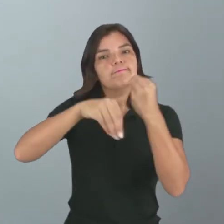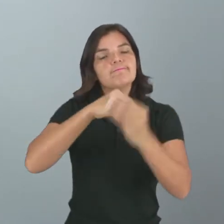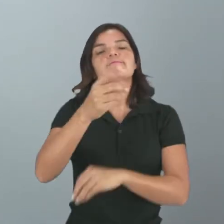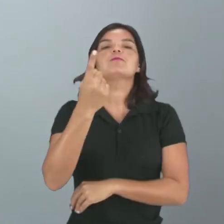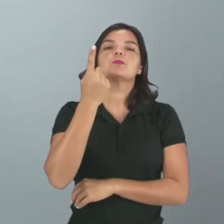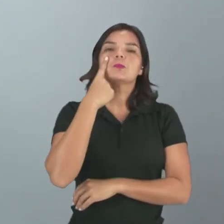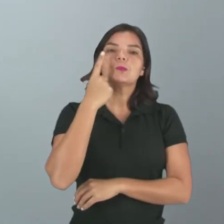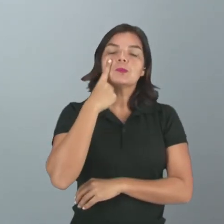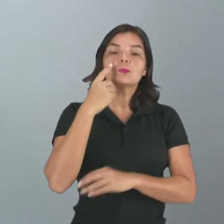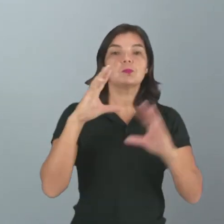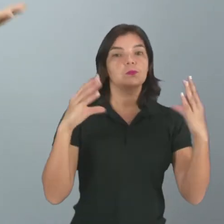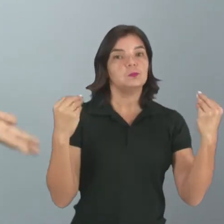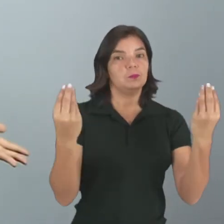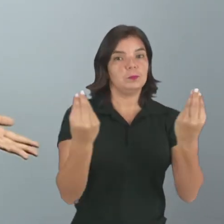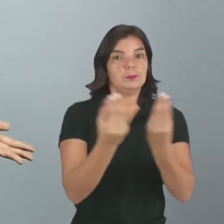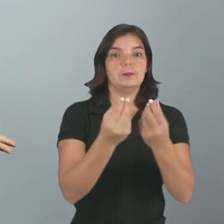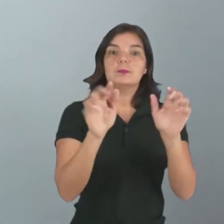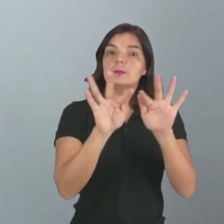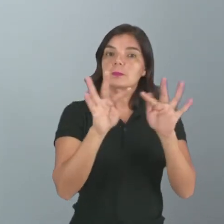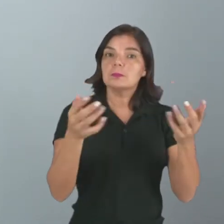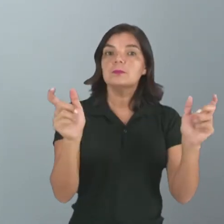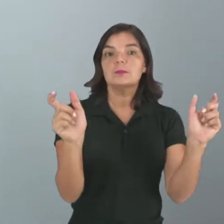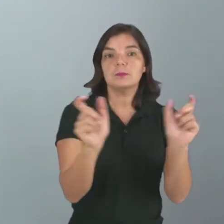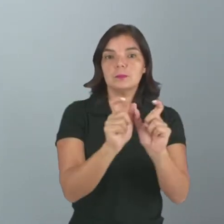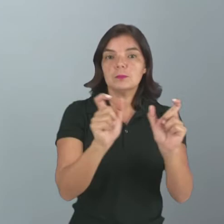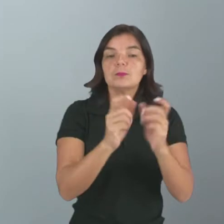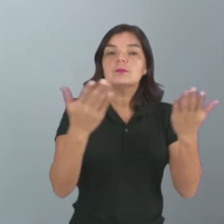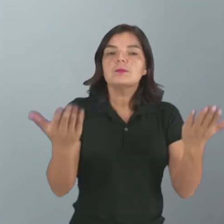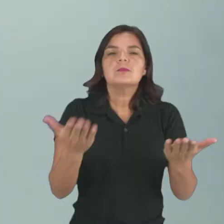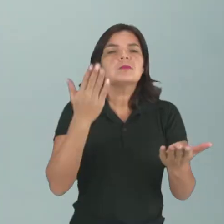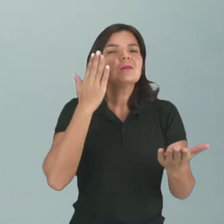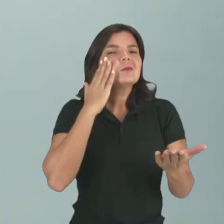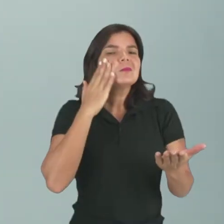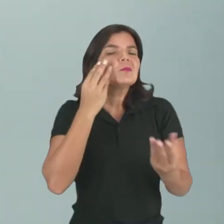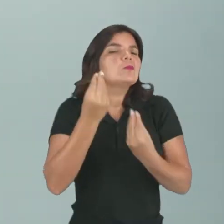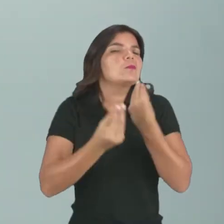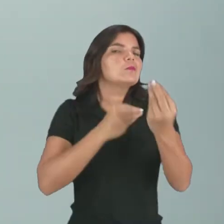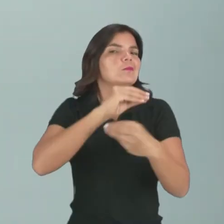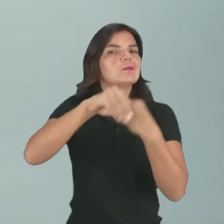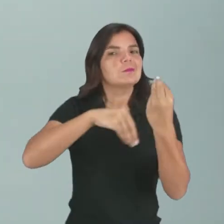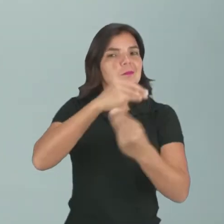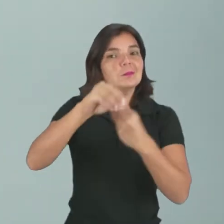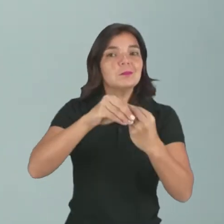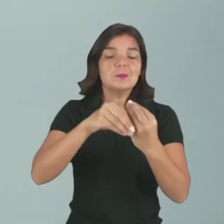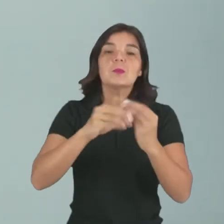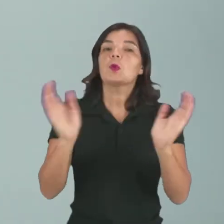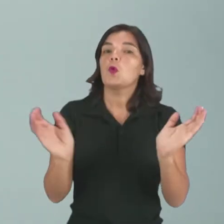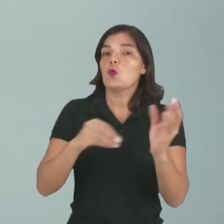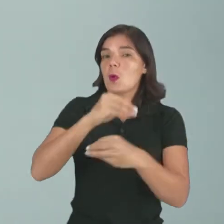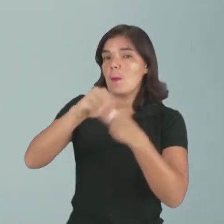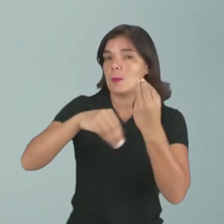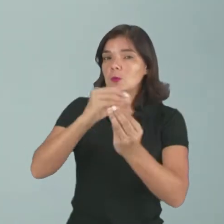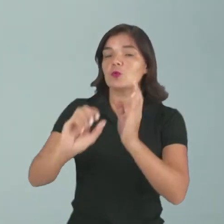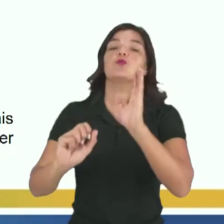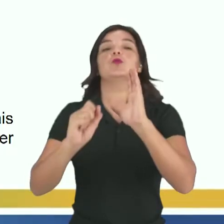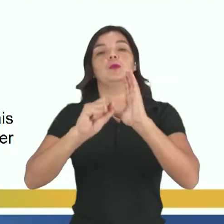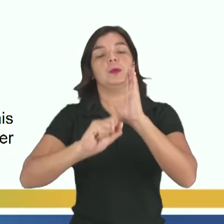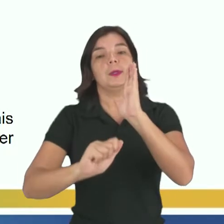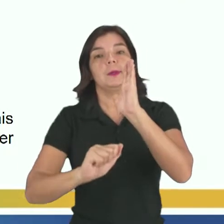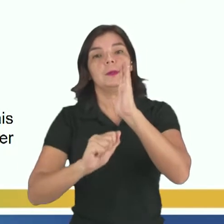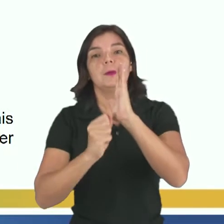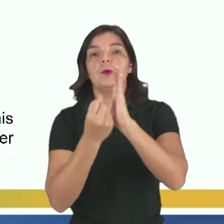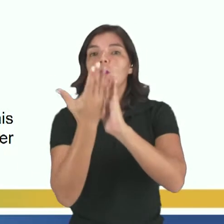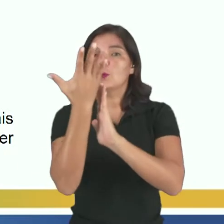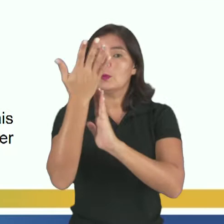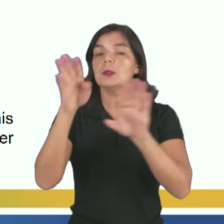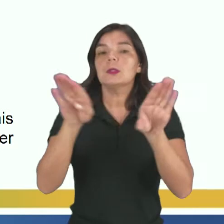viu as substâncias que são simples e as compostas, e agora a gente vai entender um pouquinho das misturas, que são homogêneas e heterogêneas. O que eu posso